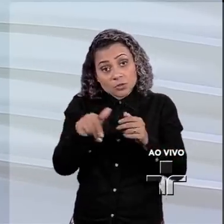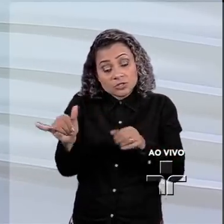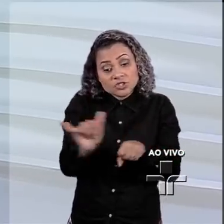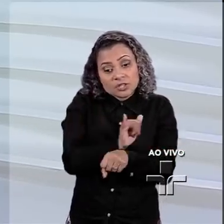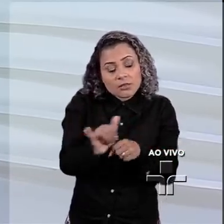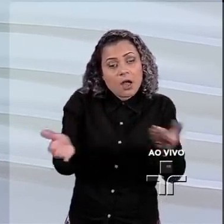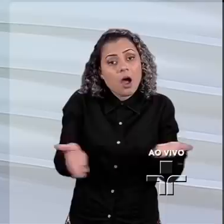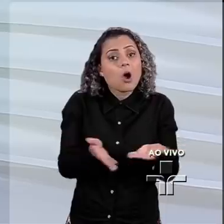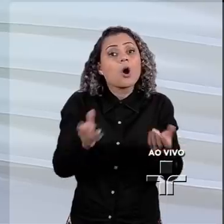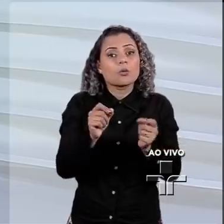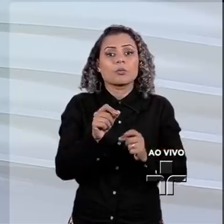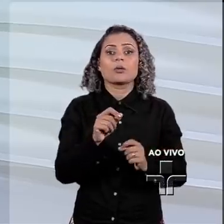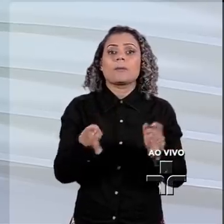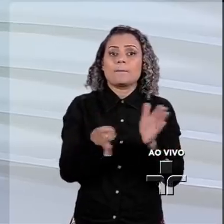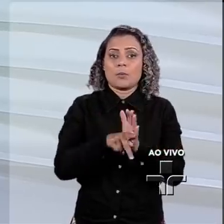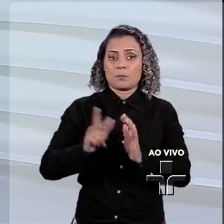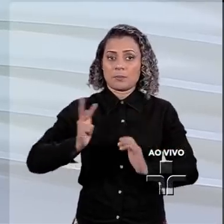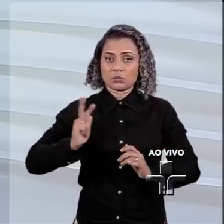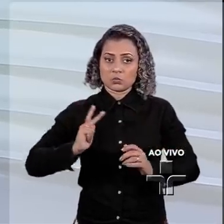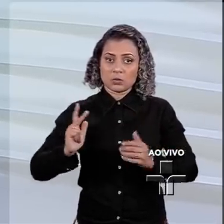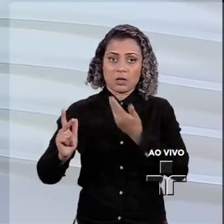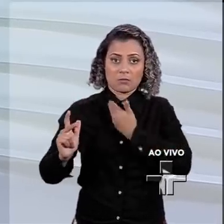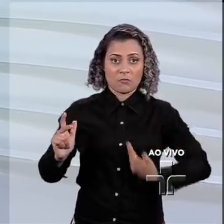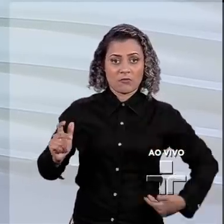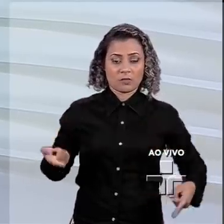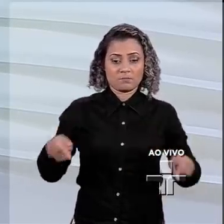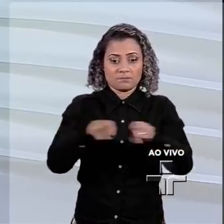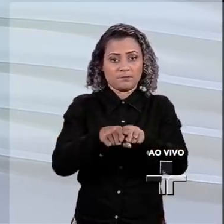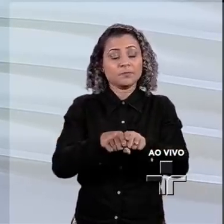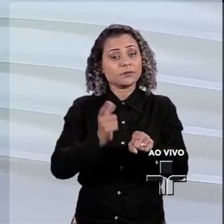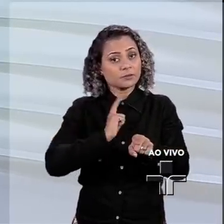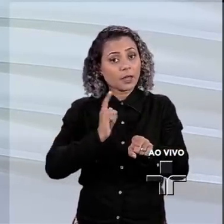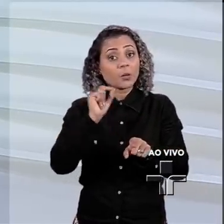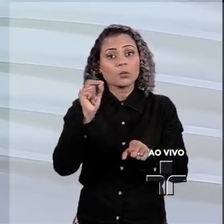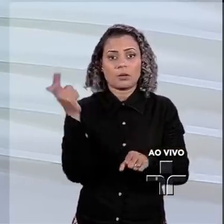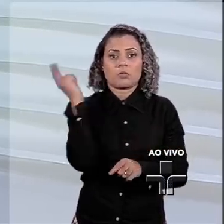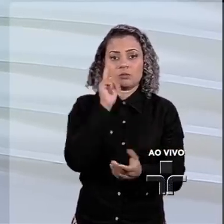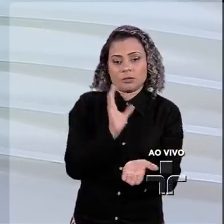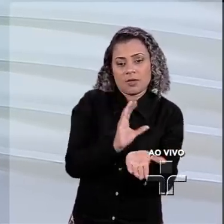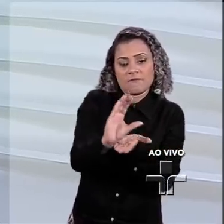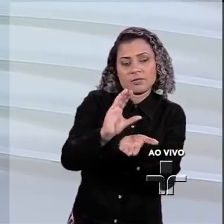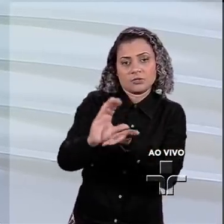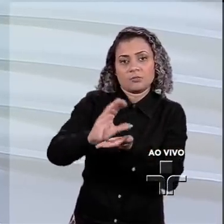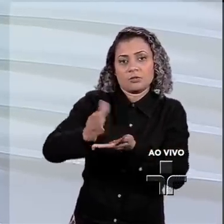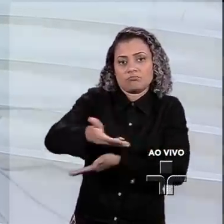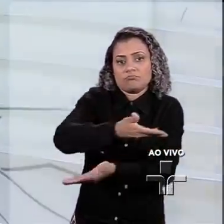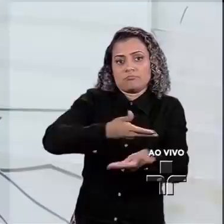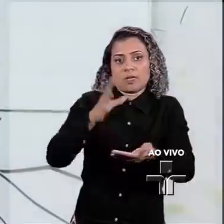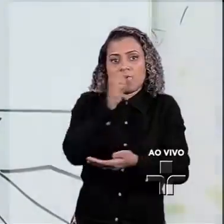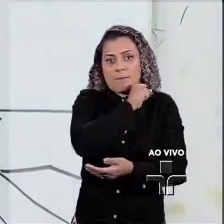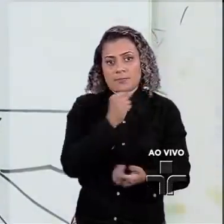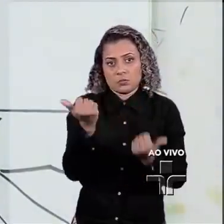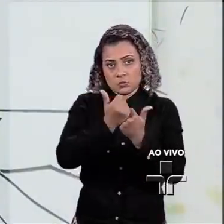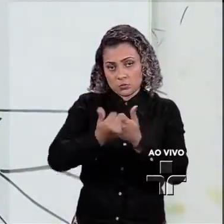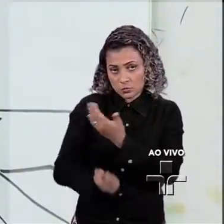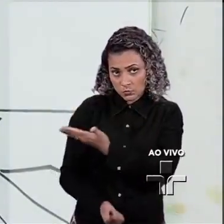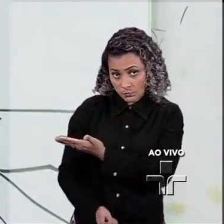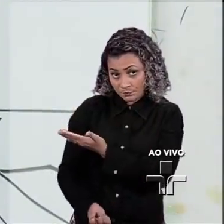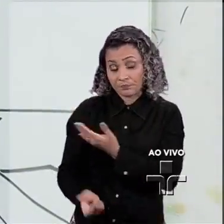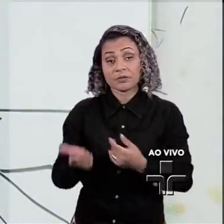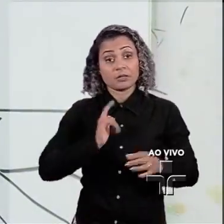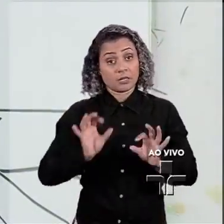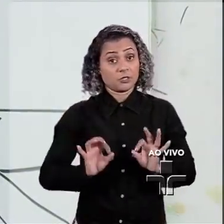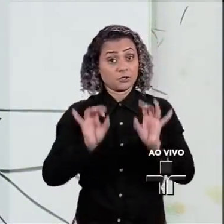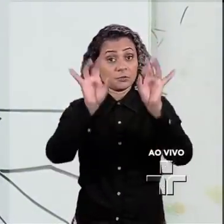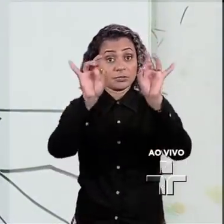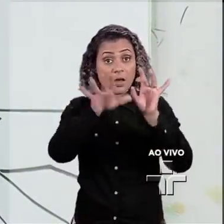agora essa PPP dos semáforos para poder ter empresa que consiga fazer investimento e a troca rápida. Hoje você tem, em especial na